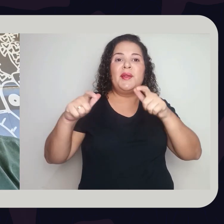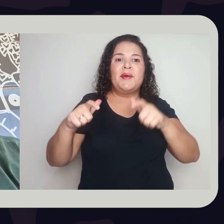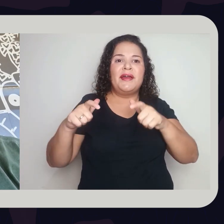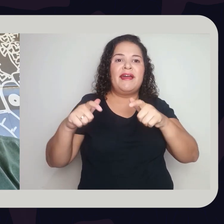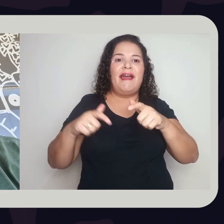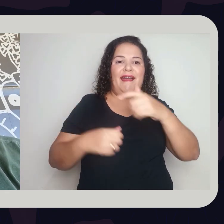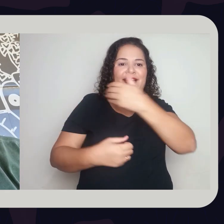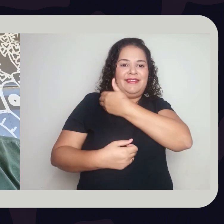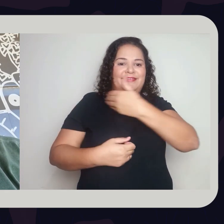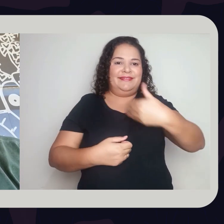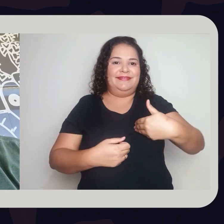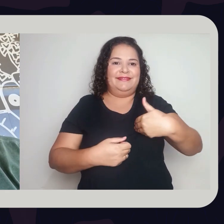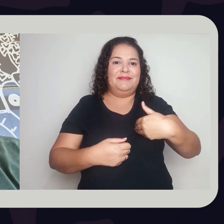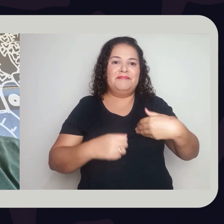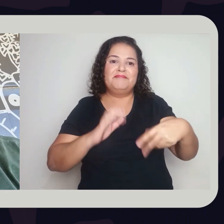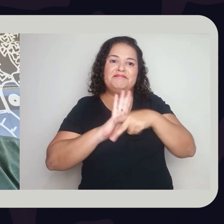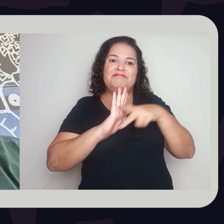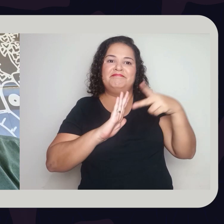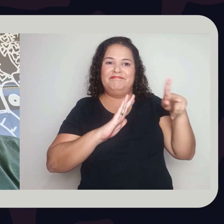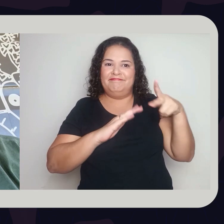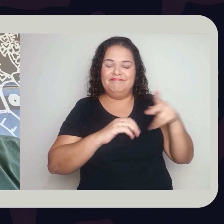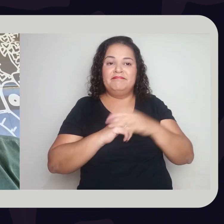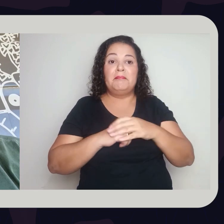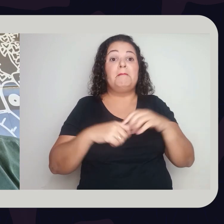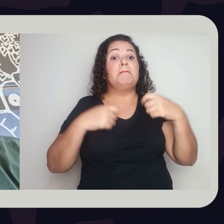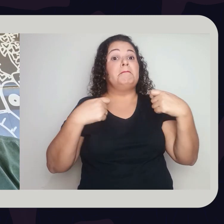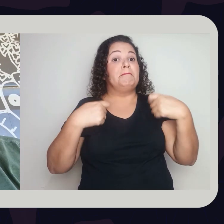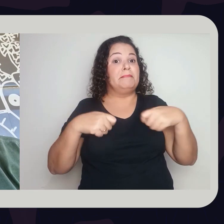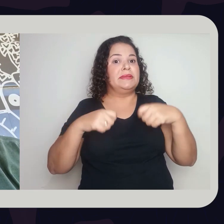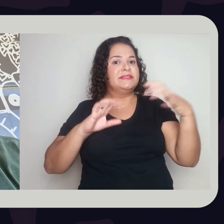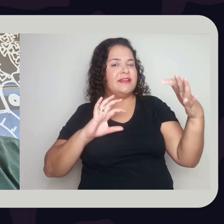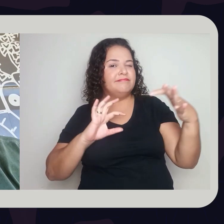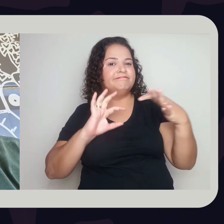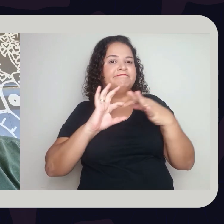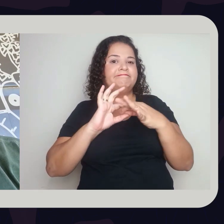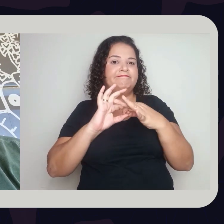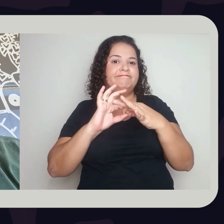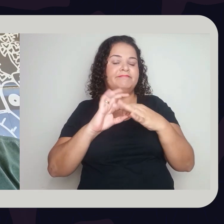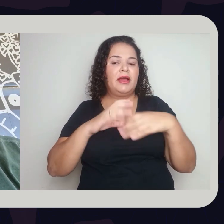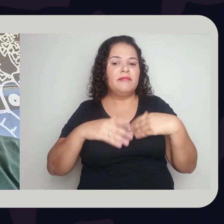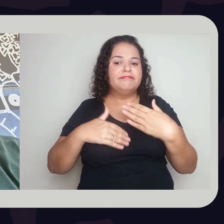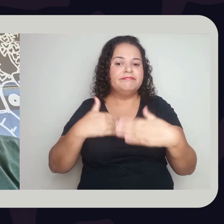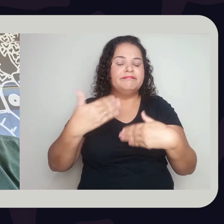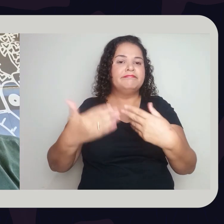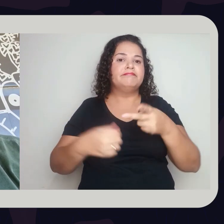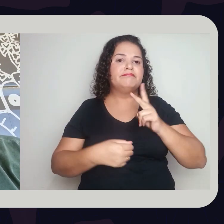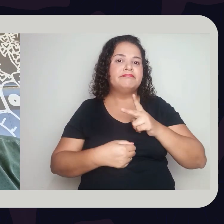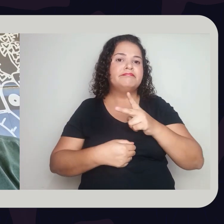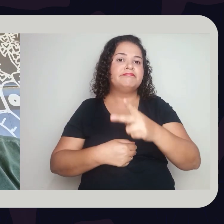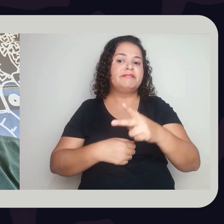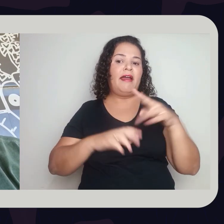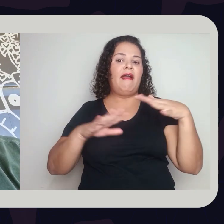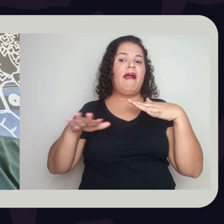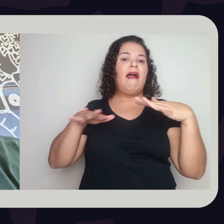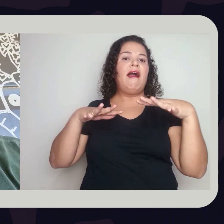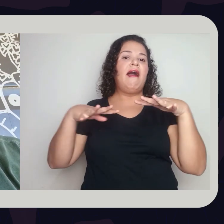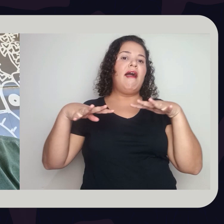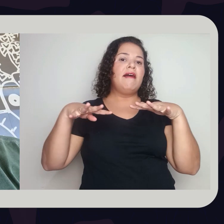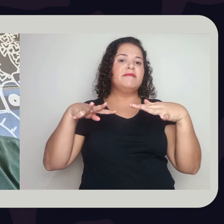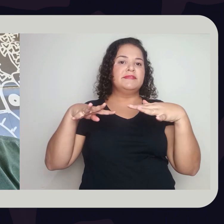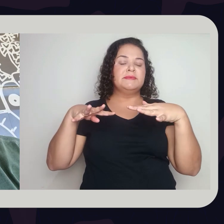ele porque normalmente são espaços públicos, né? Então a gente gosta de envolver o poder público para que ele possa